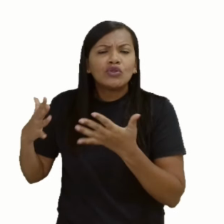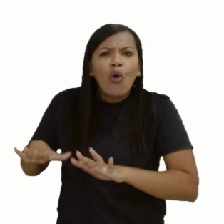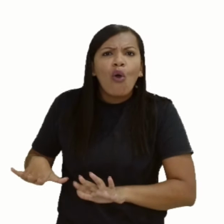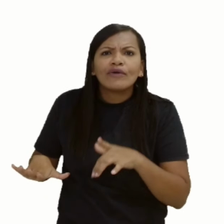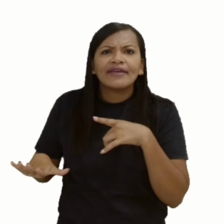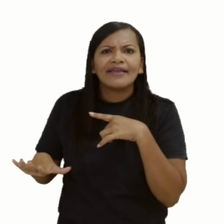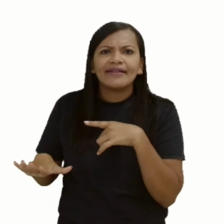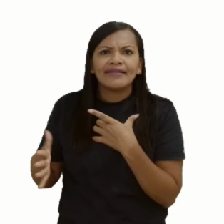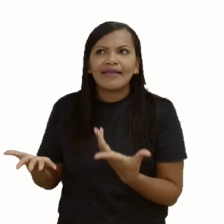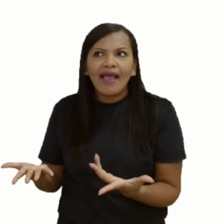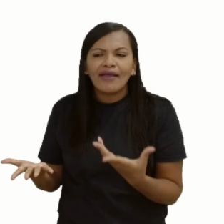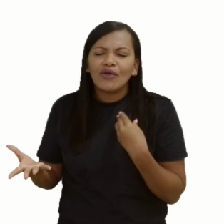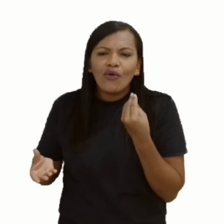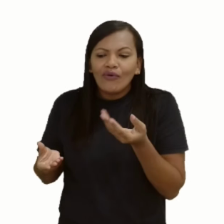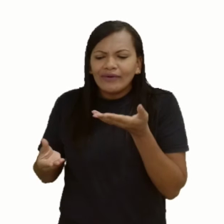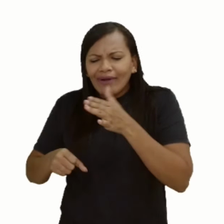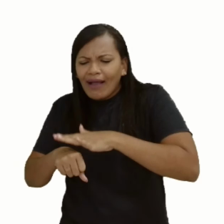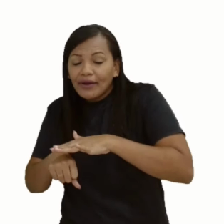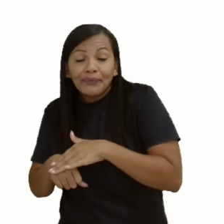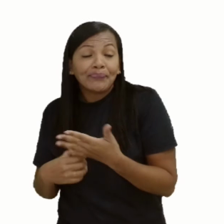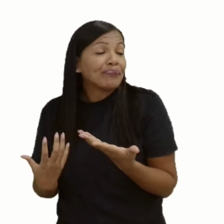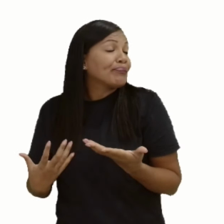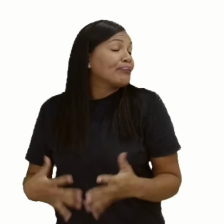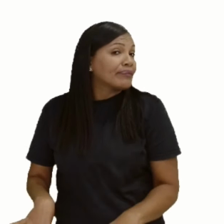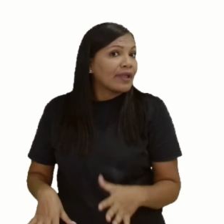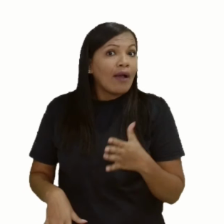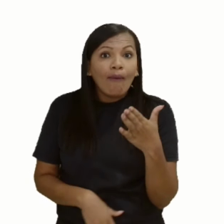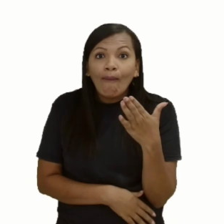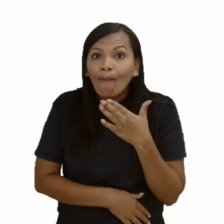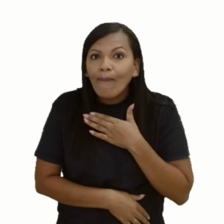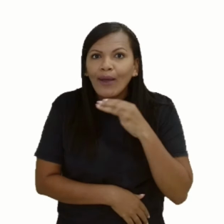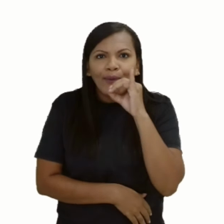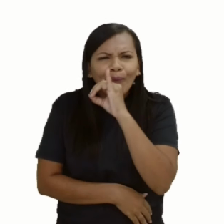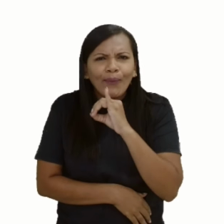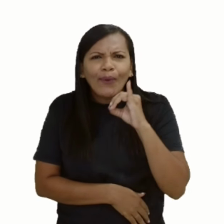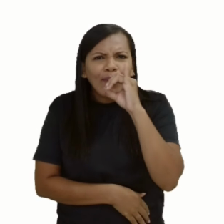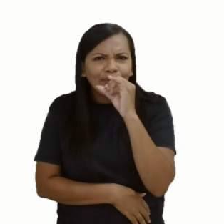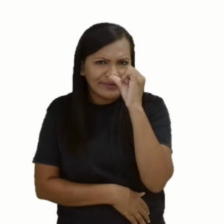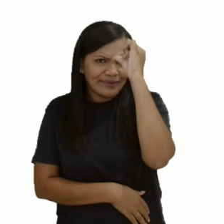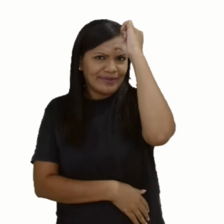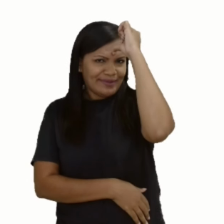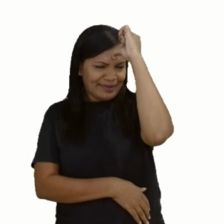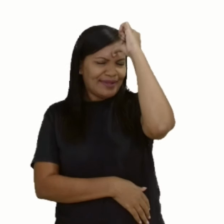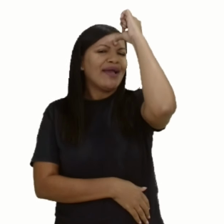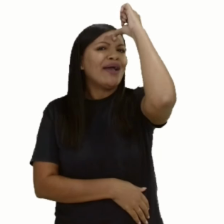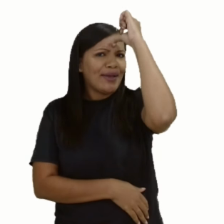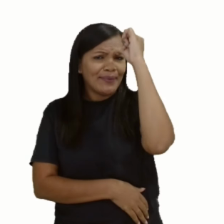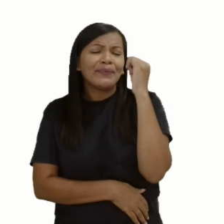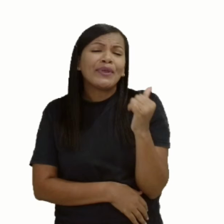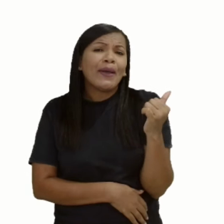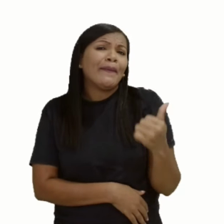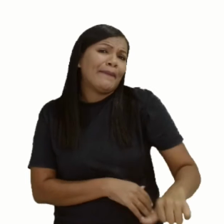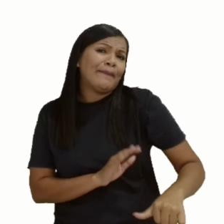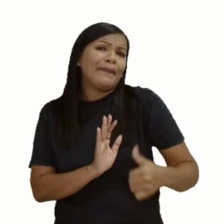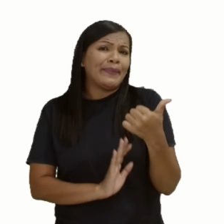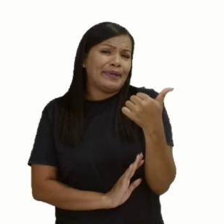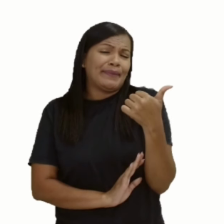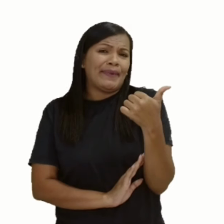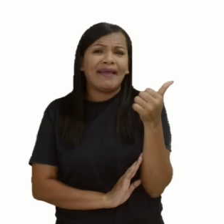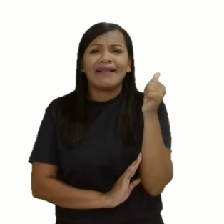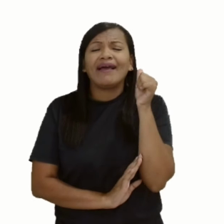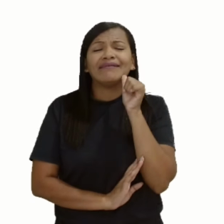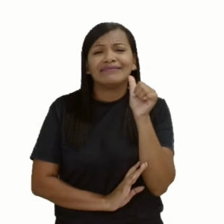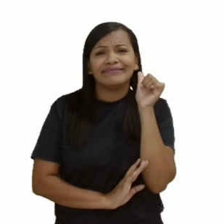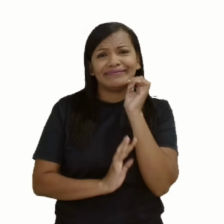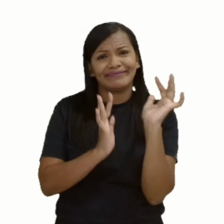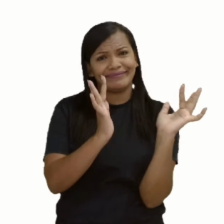nenhum das minhas ternurinhas. O meu porquinho da Índia foi a minha primeira namorada. Temos aí um